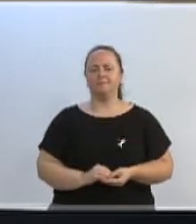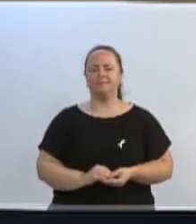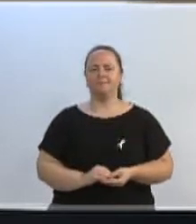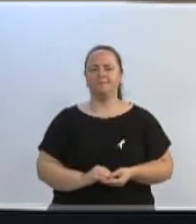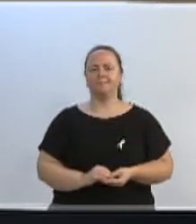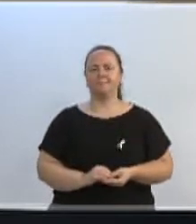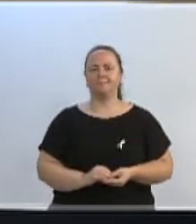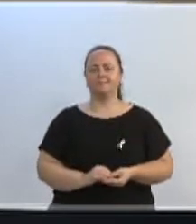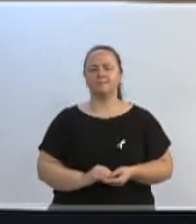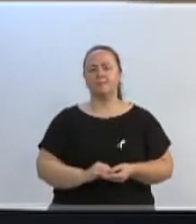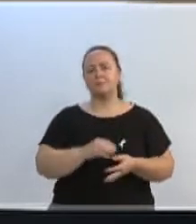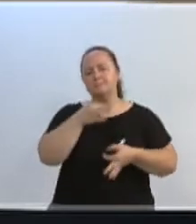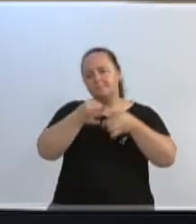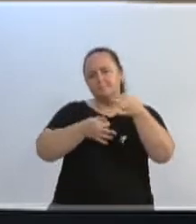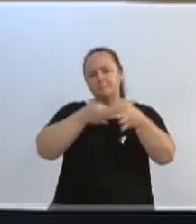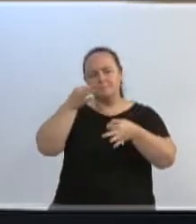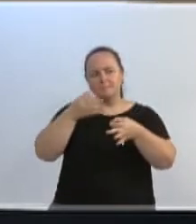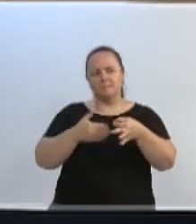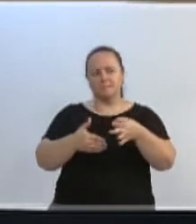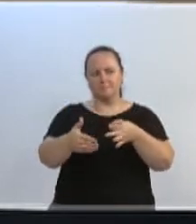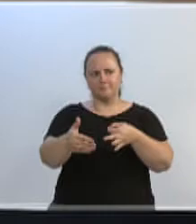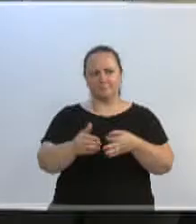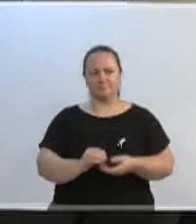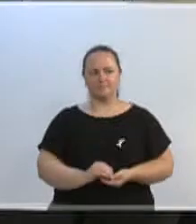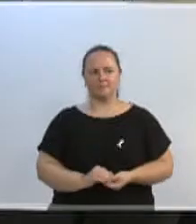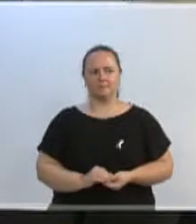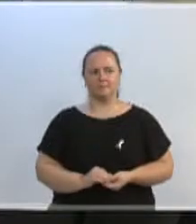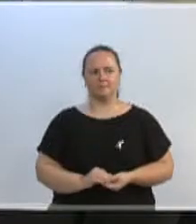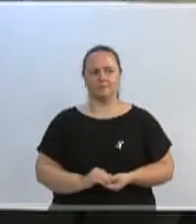tempo de 2 minutos.